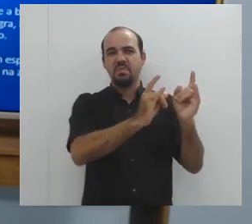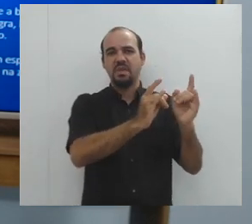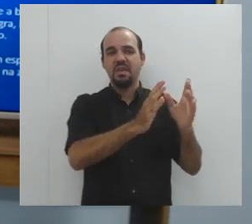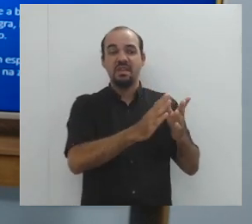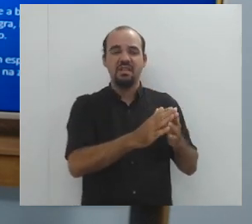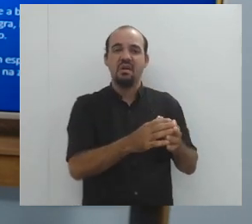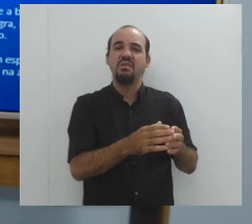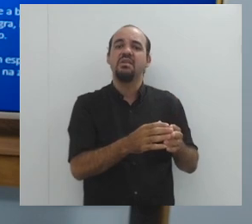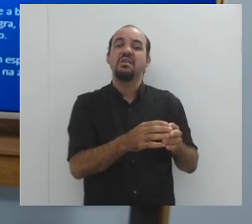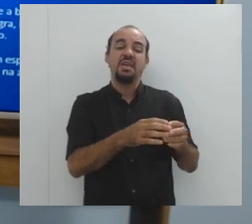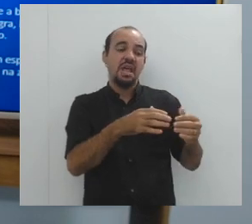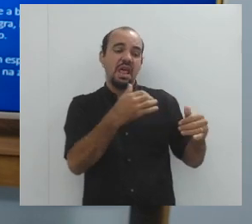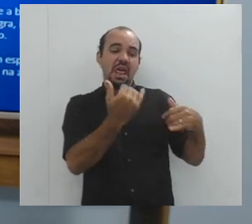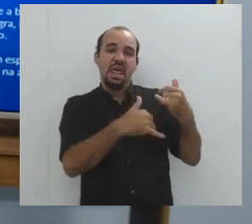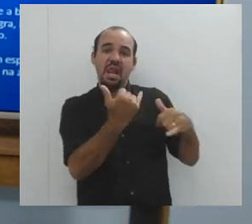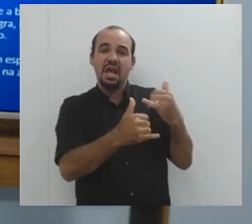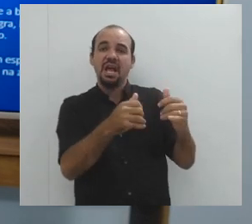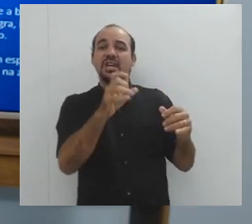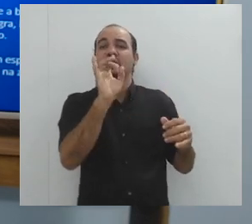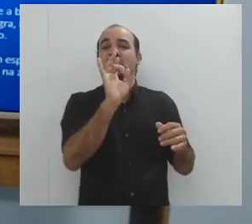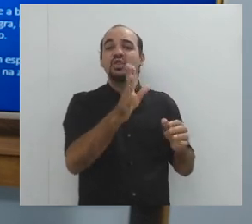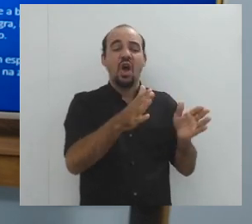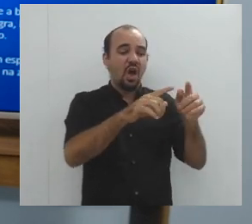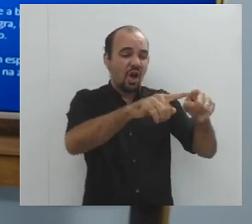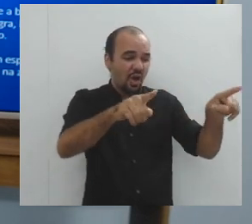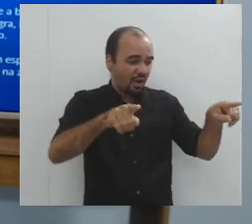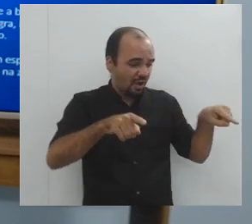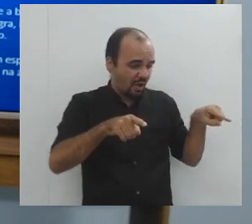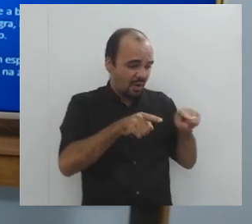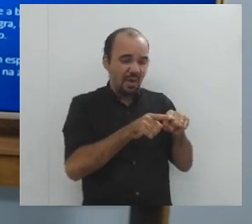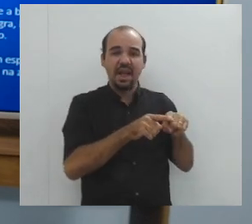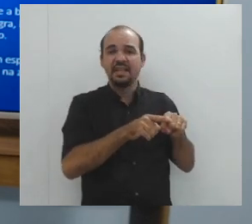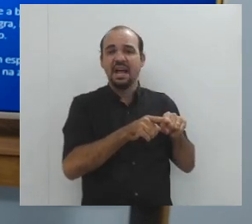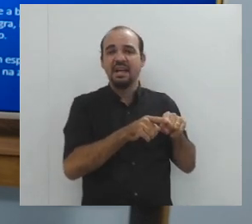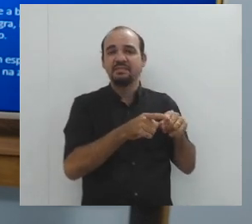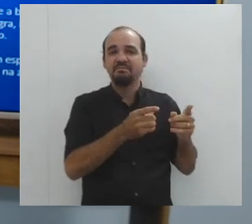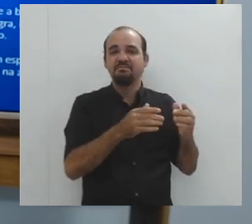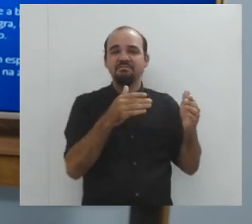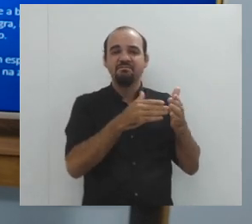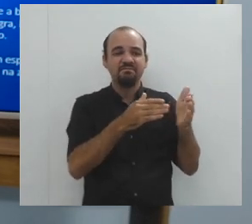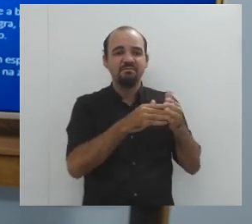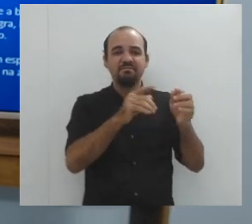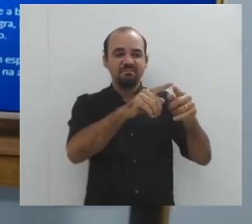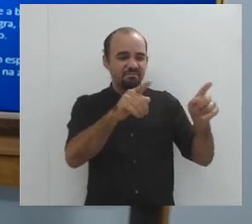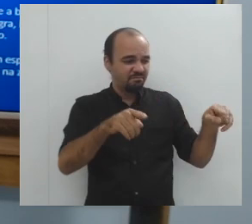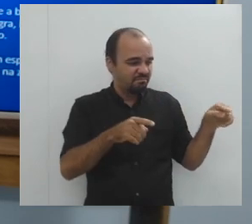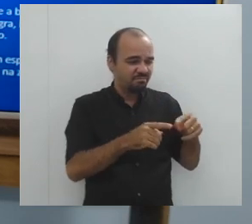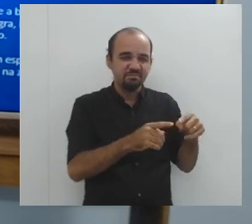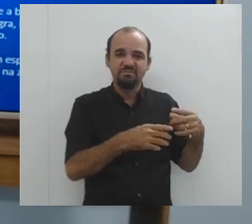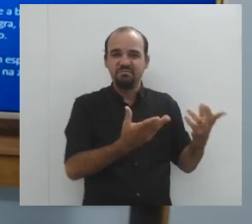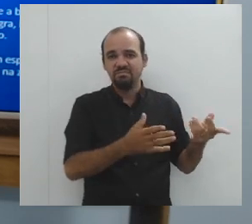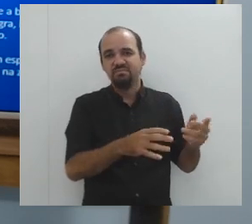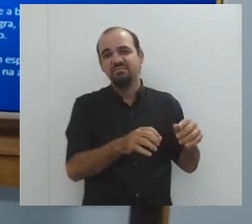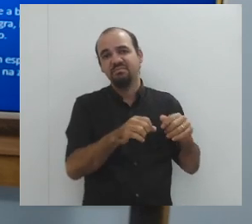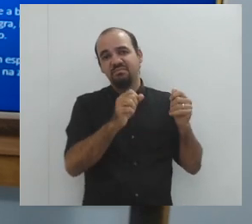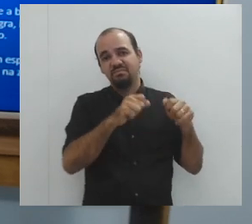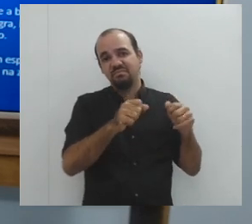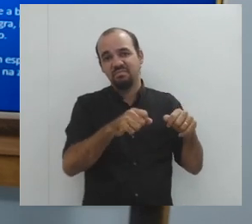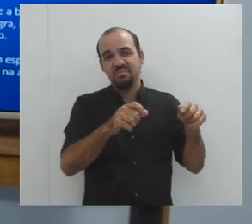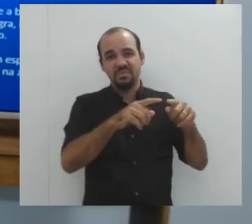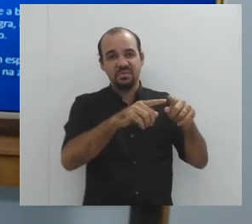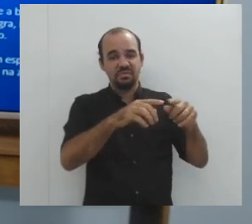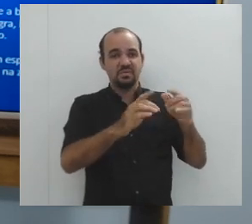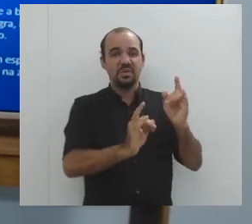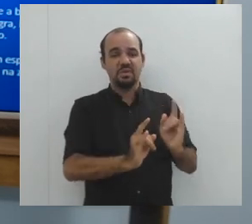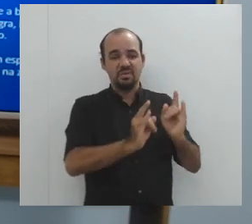de espaço para essa garotada. Ou seja, as casas têm menos quintal, as casas